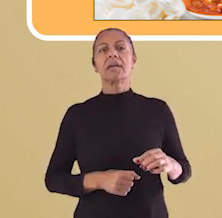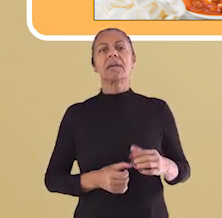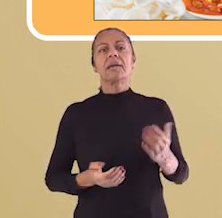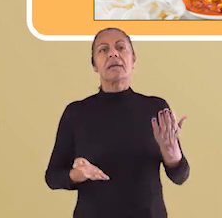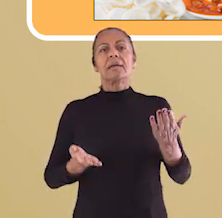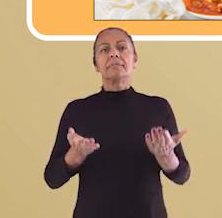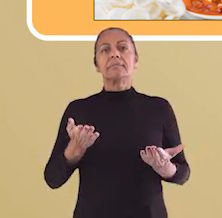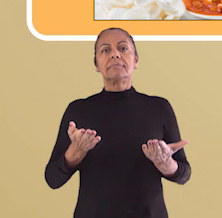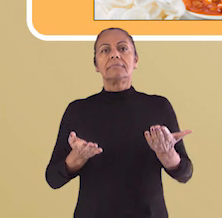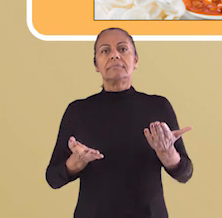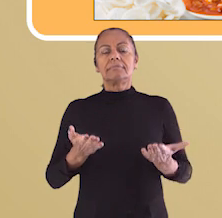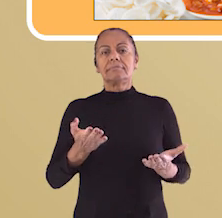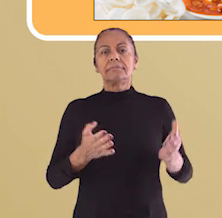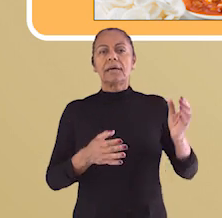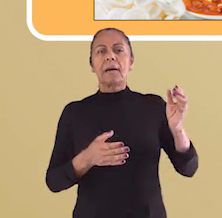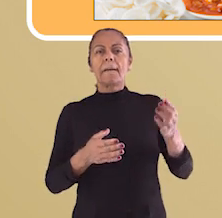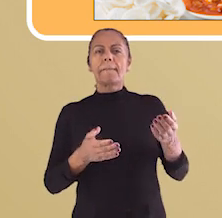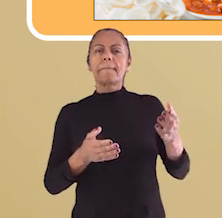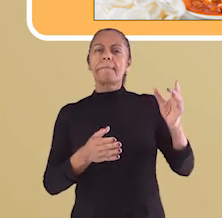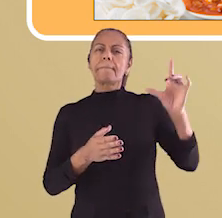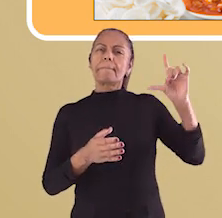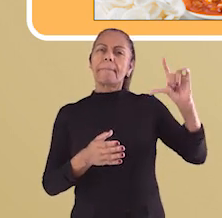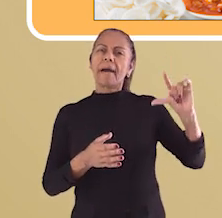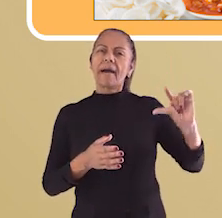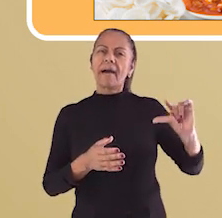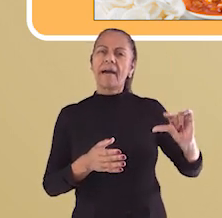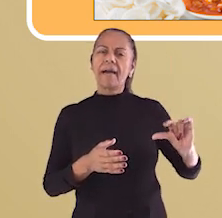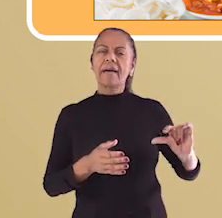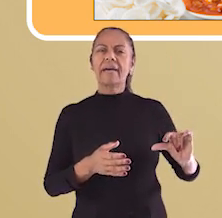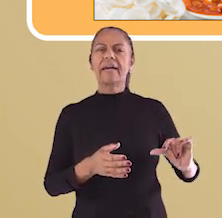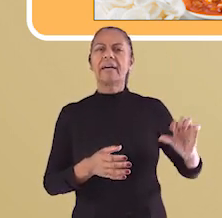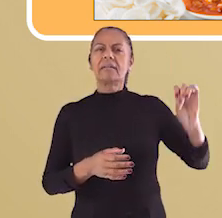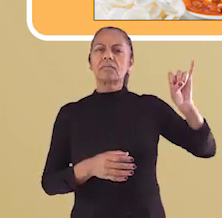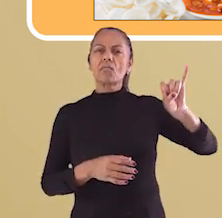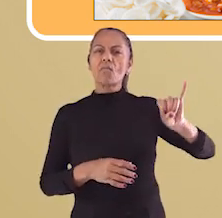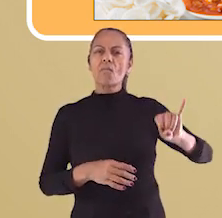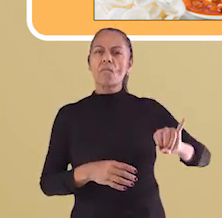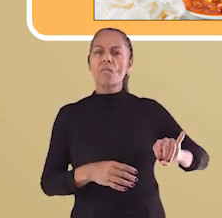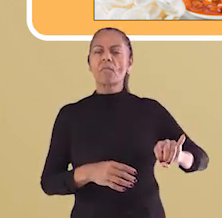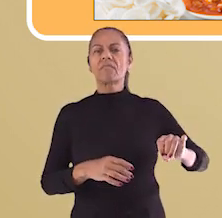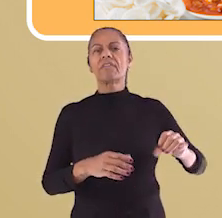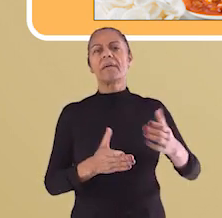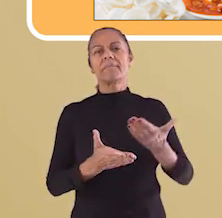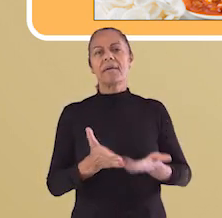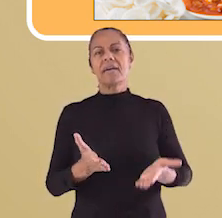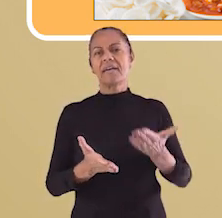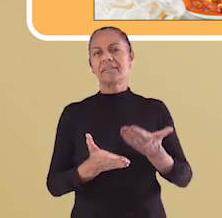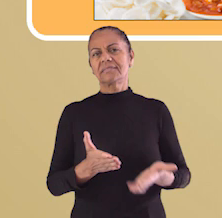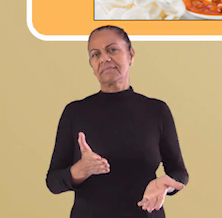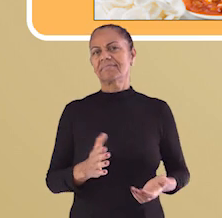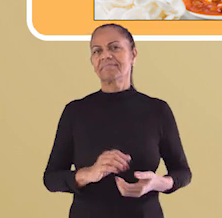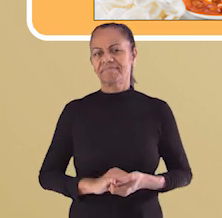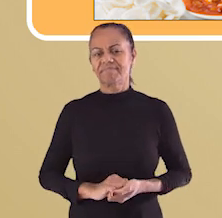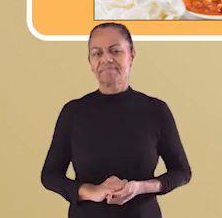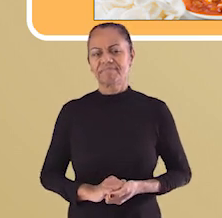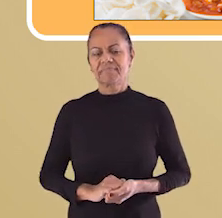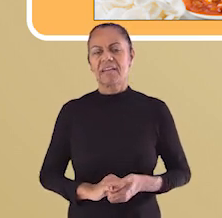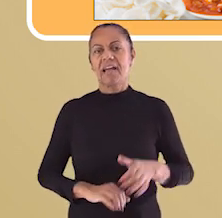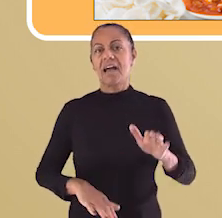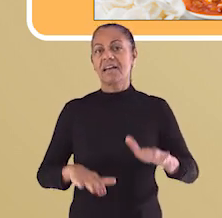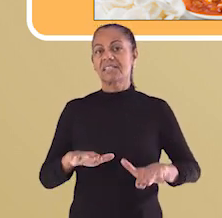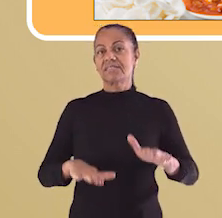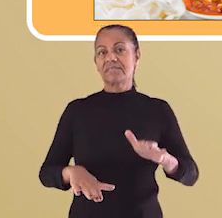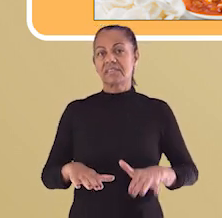da compulsão alimentar. Essa diz respeito à ingestão excessiva, né, exagerada